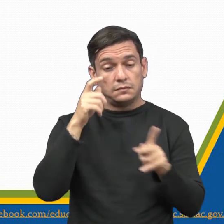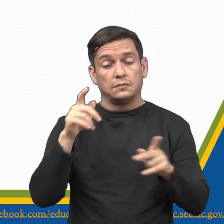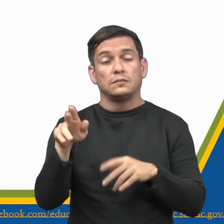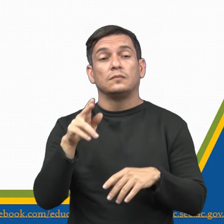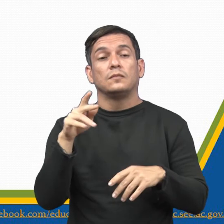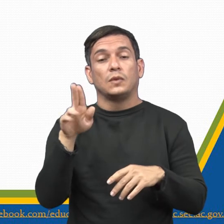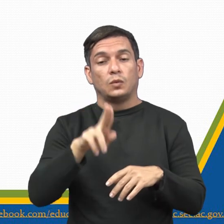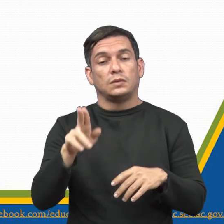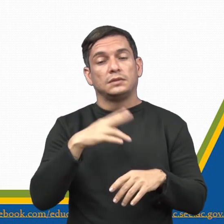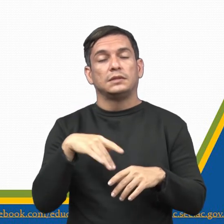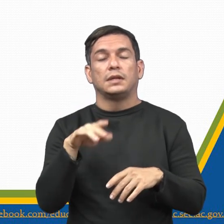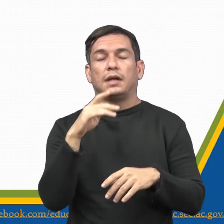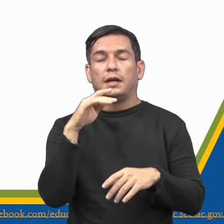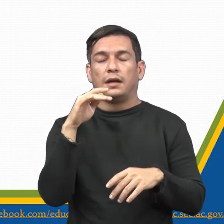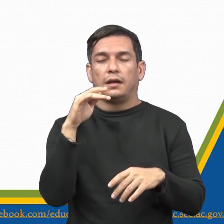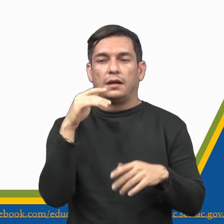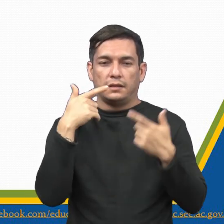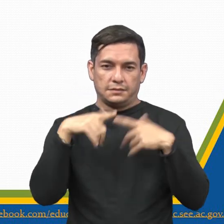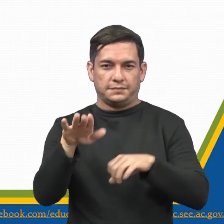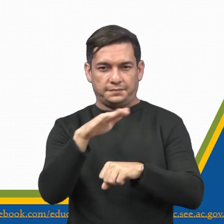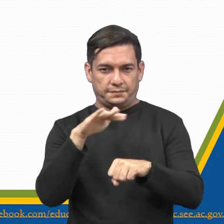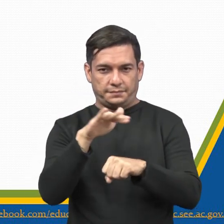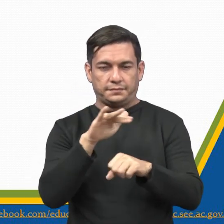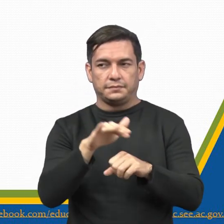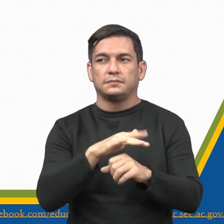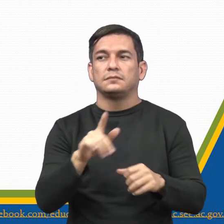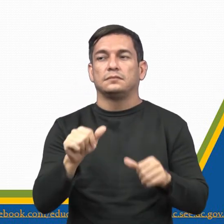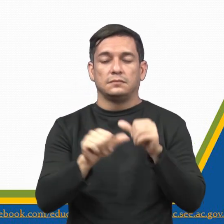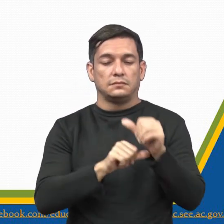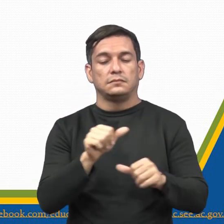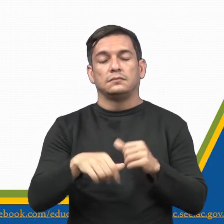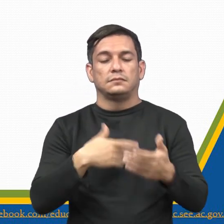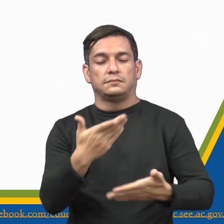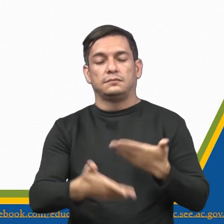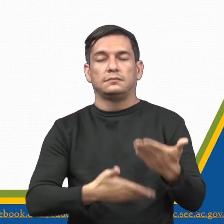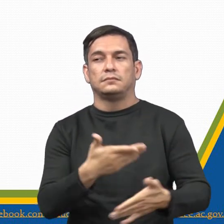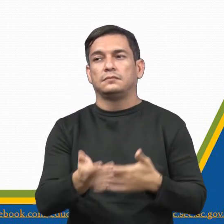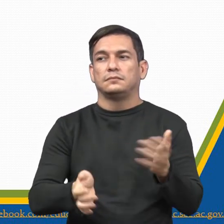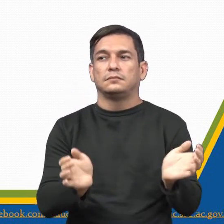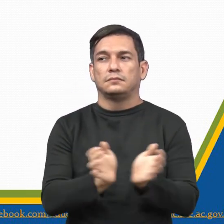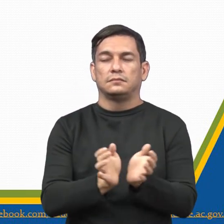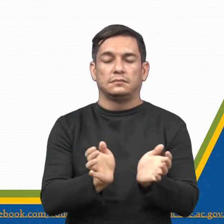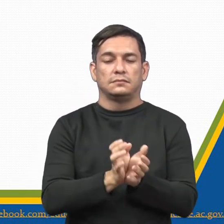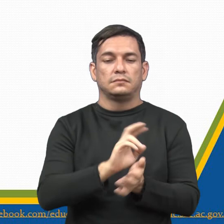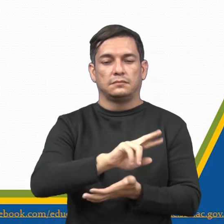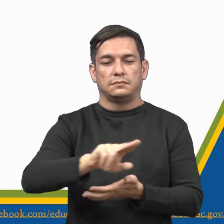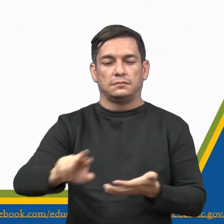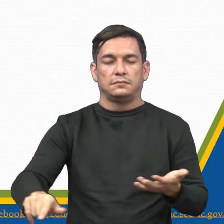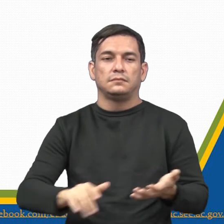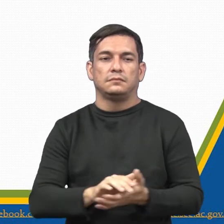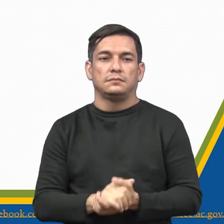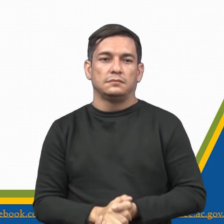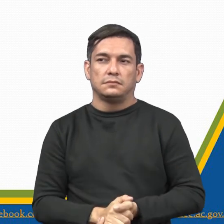linguagem formal. Esta mudança é justificada por João estar interagindo com grupos sociais